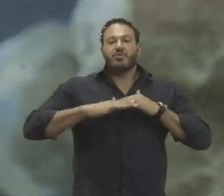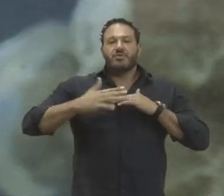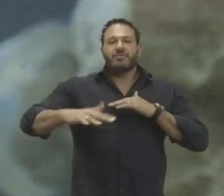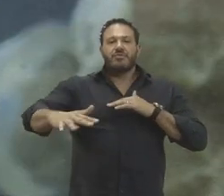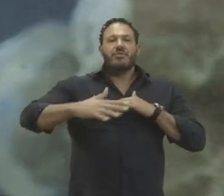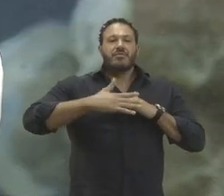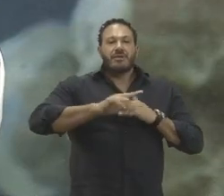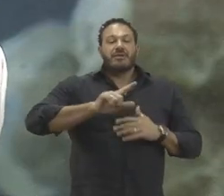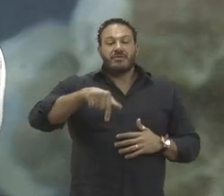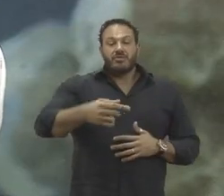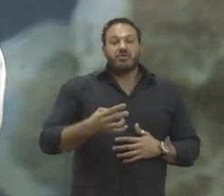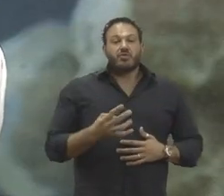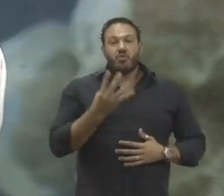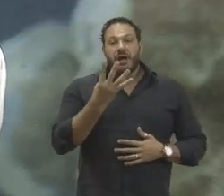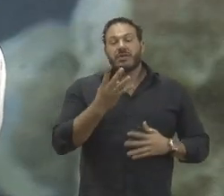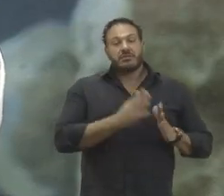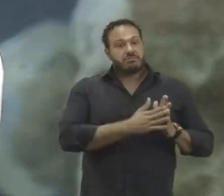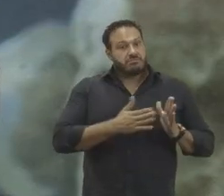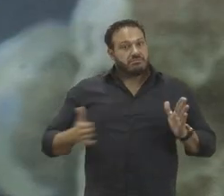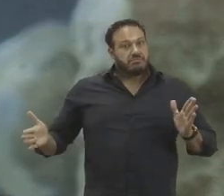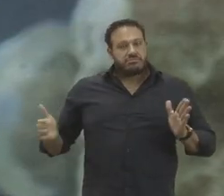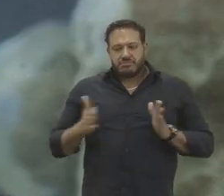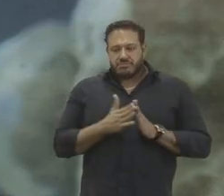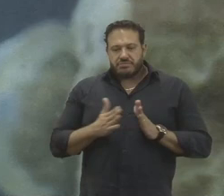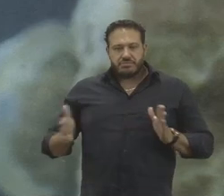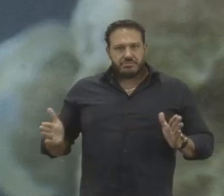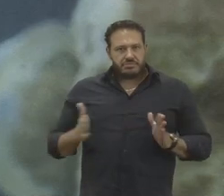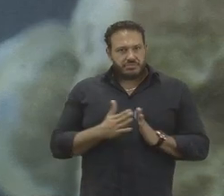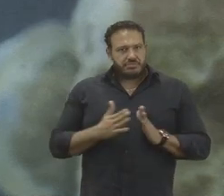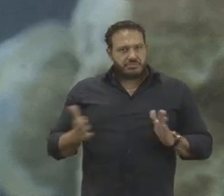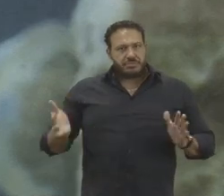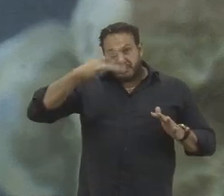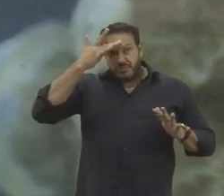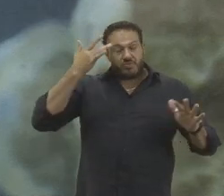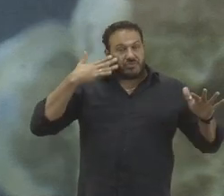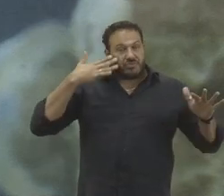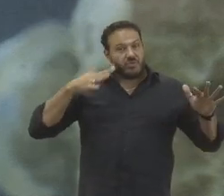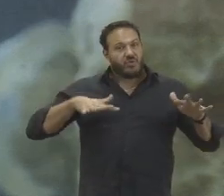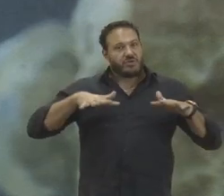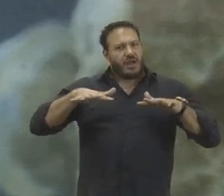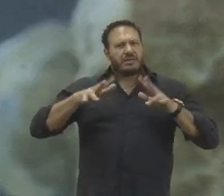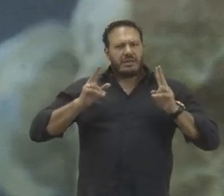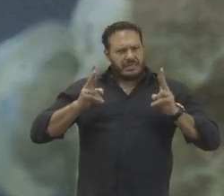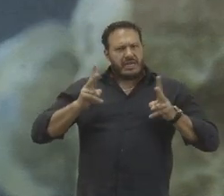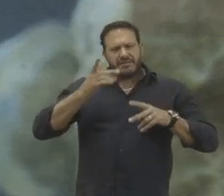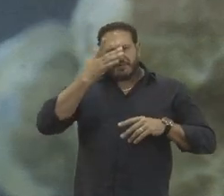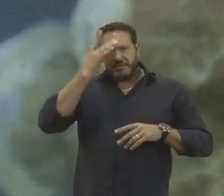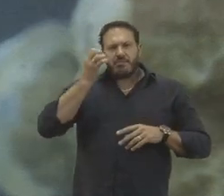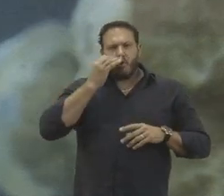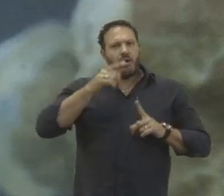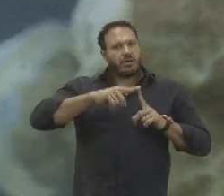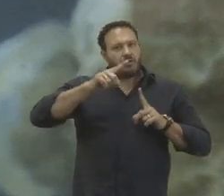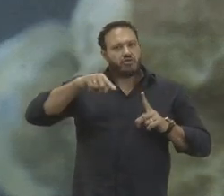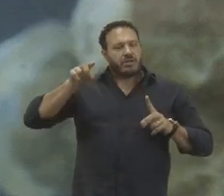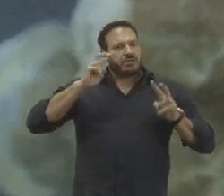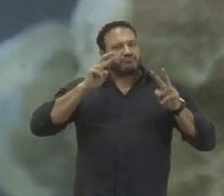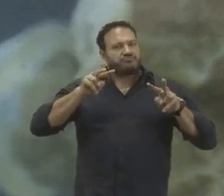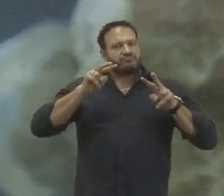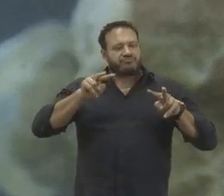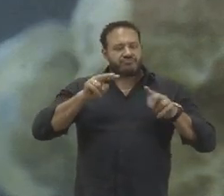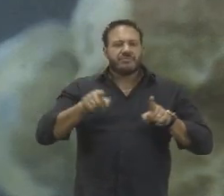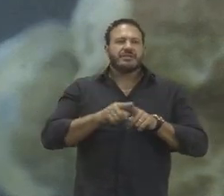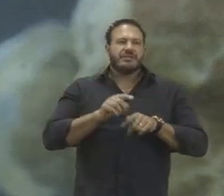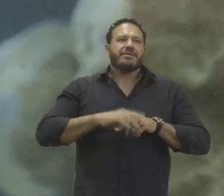quatro temporadas muito bem sucedidas do ponto de vista eh de público né porque sempre teve muito boa audiência e e o programa